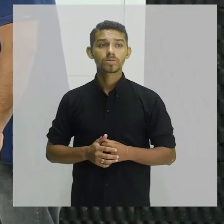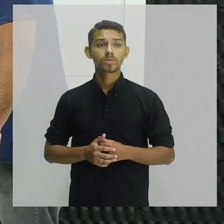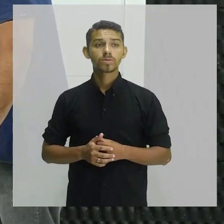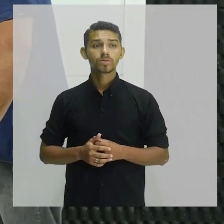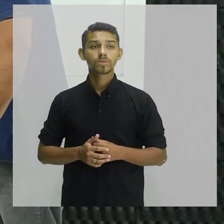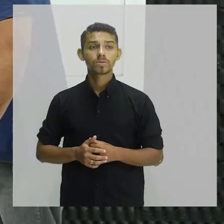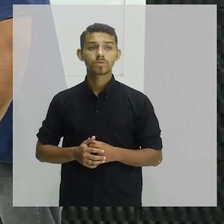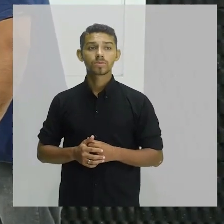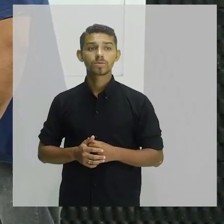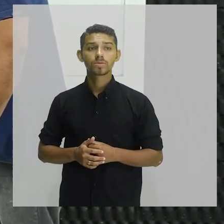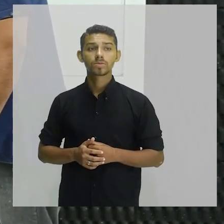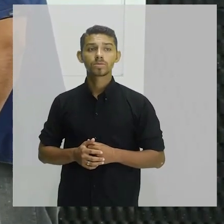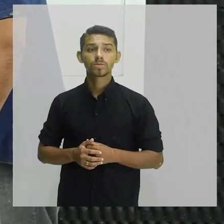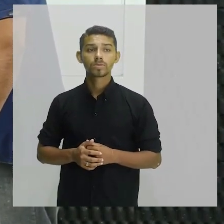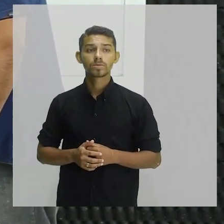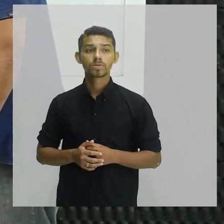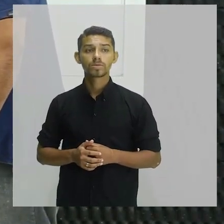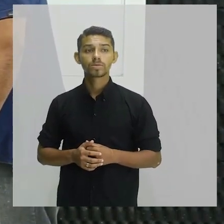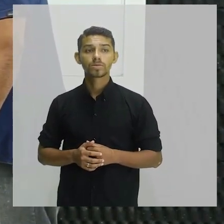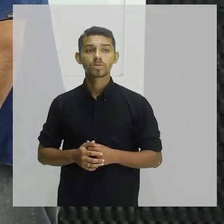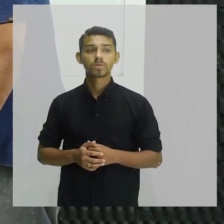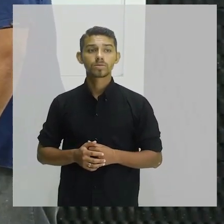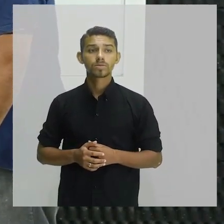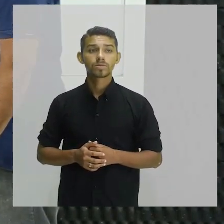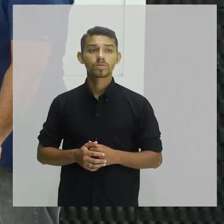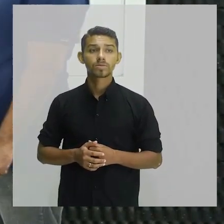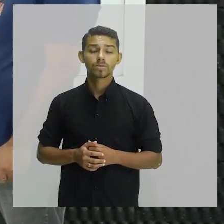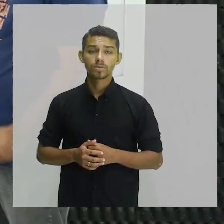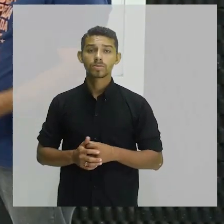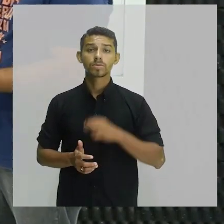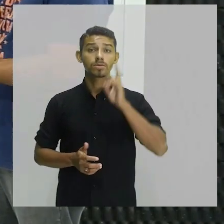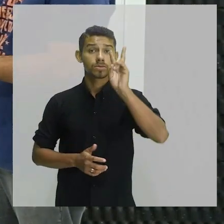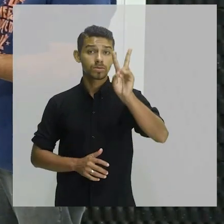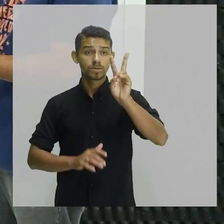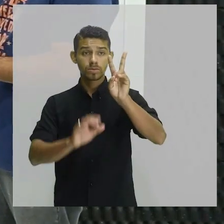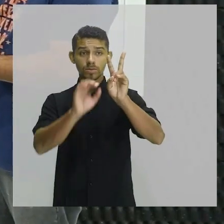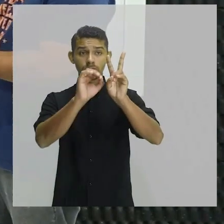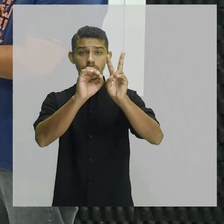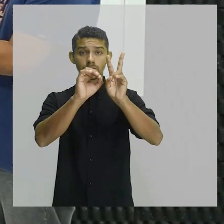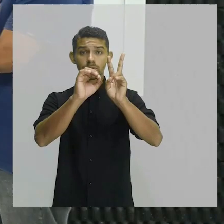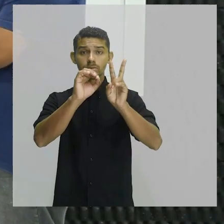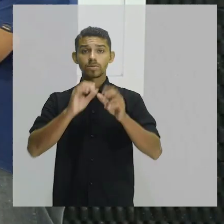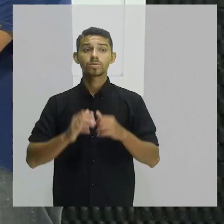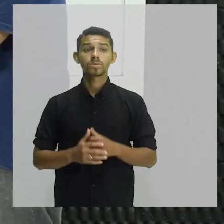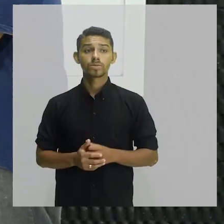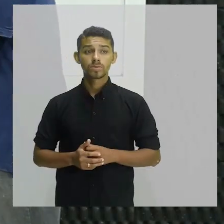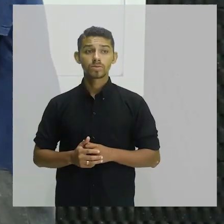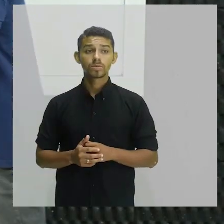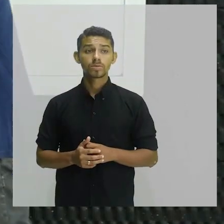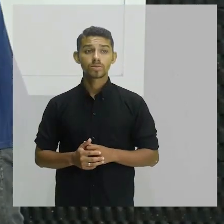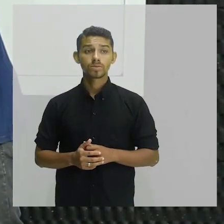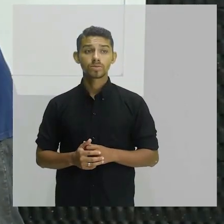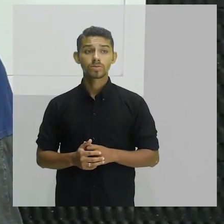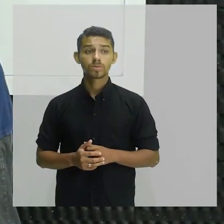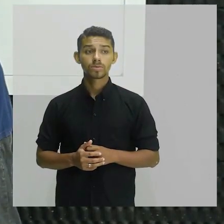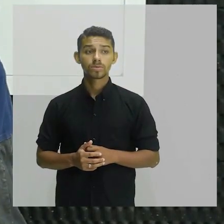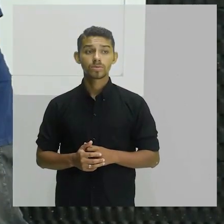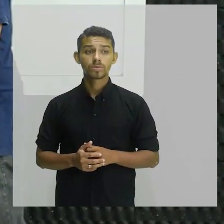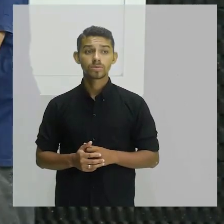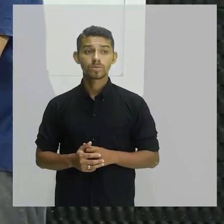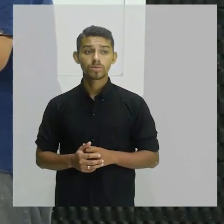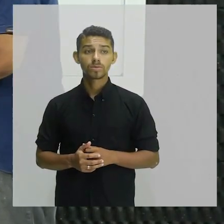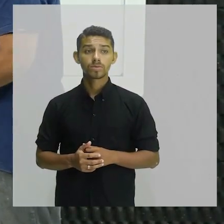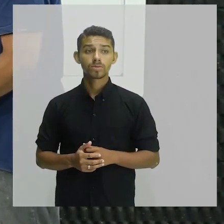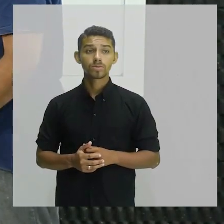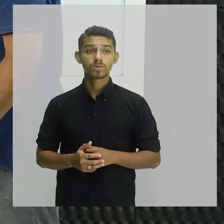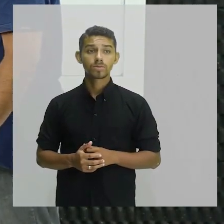o espaço percorrido é o que a gente quer saber. Velocidade inicial é 0. Se é 0, esse termo aqui todinho ele vai